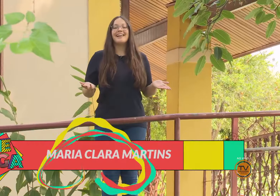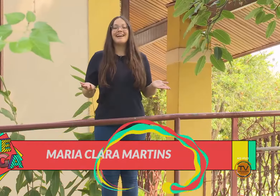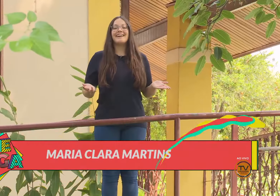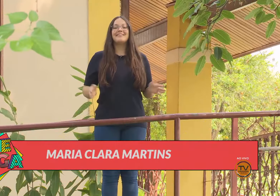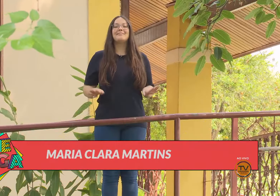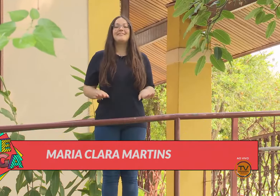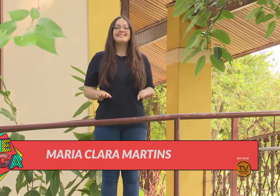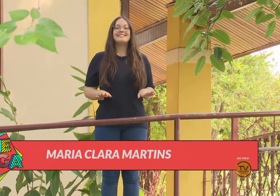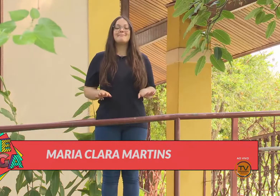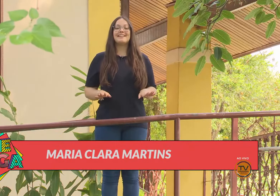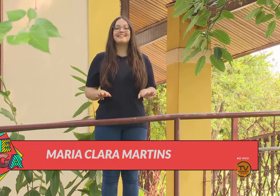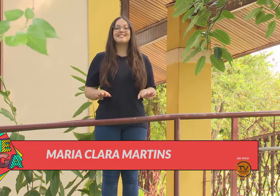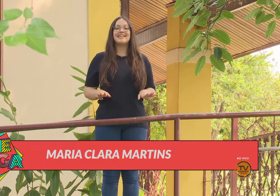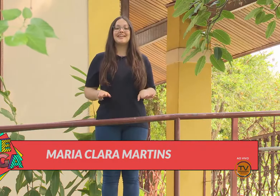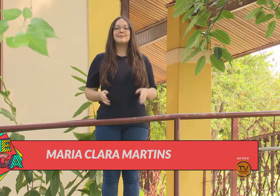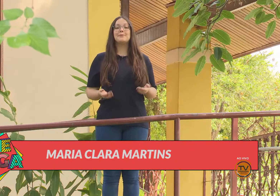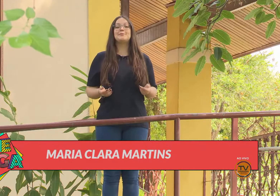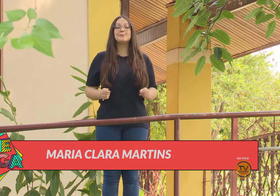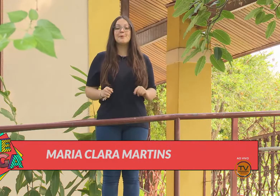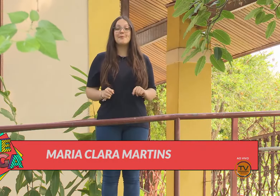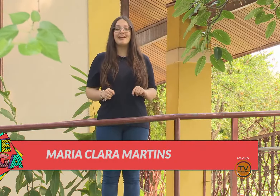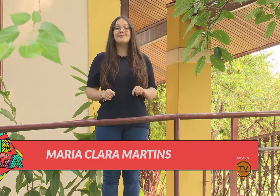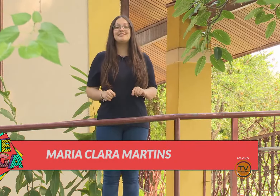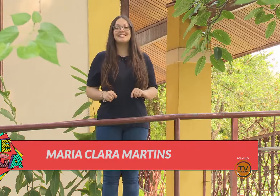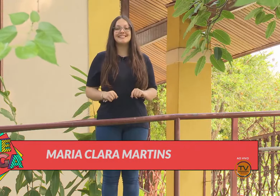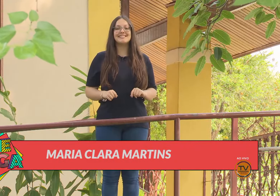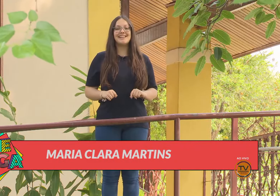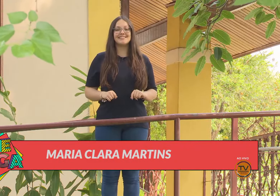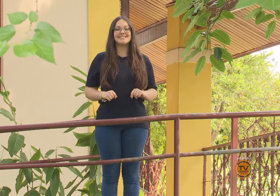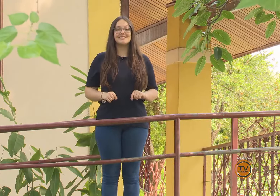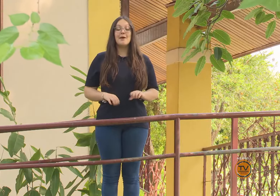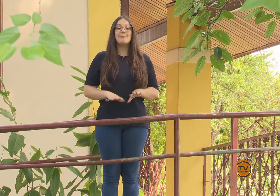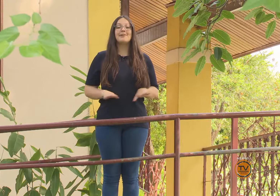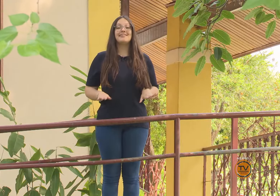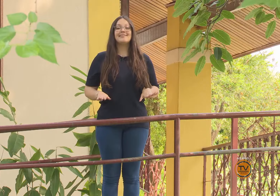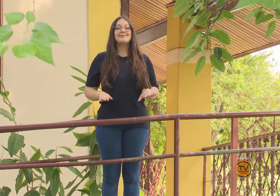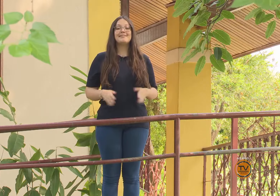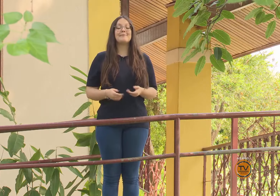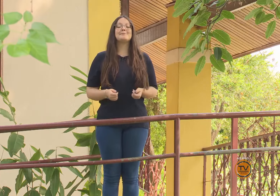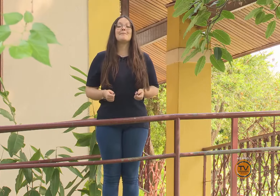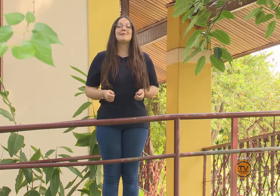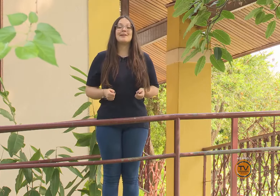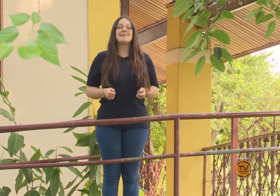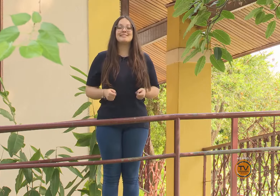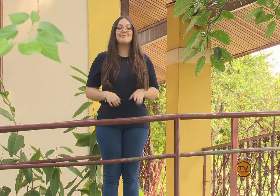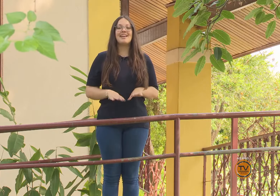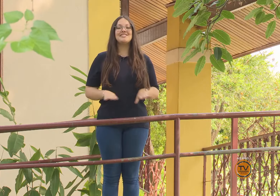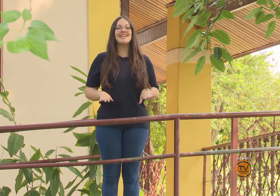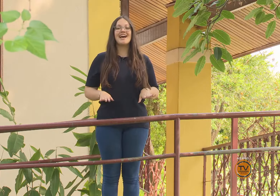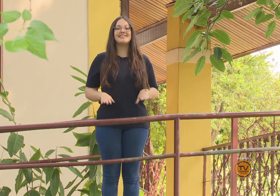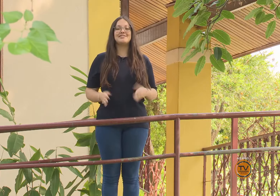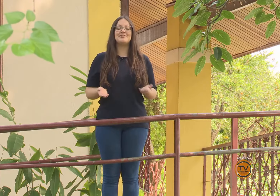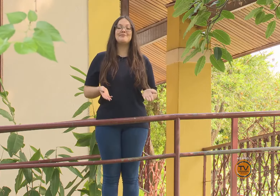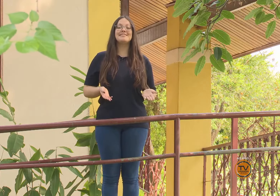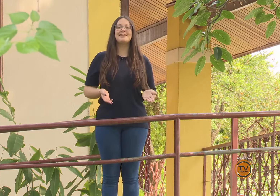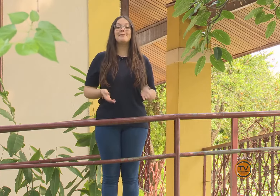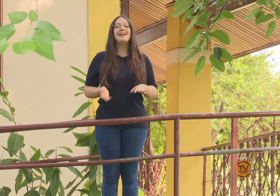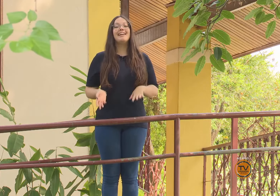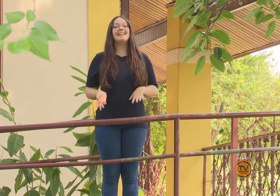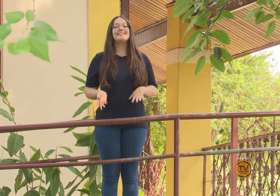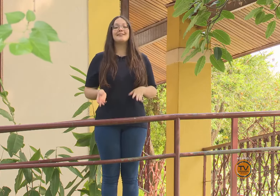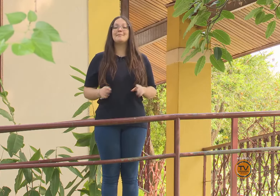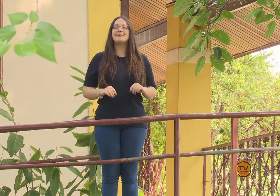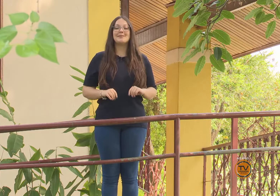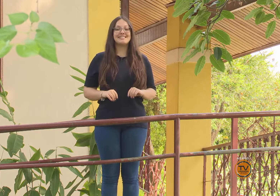Oi, oi, galera! O fim de semana está chegando e junto com ele o Dia das Crianças. Portanto, temos uma programação recheada de